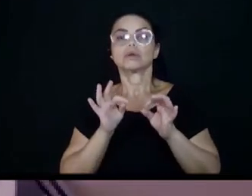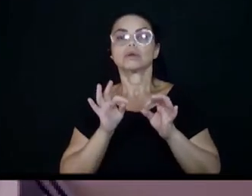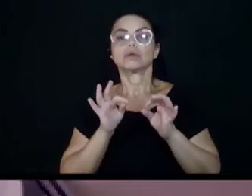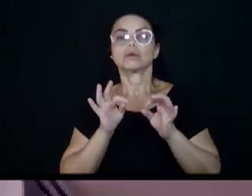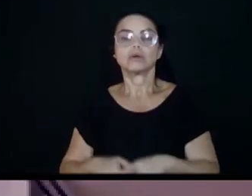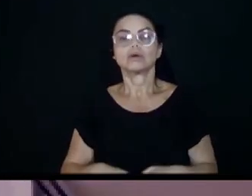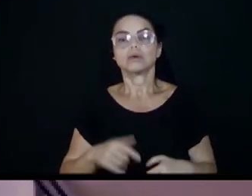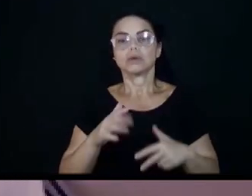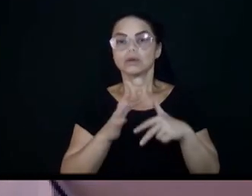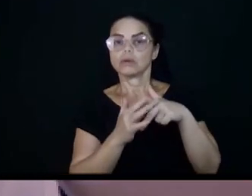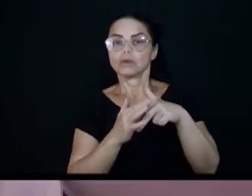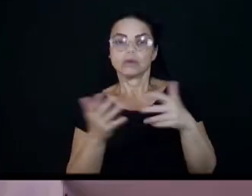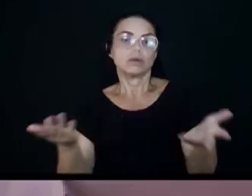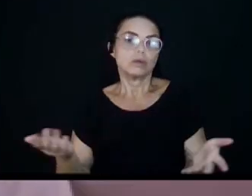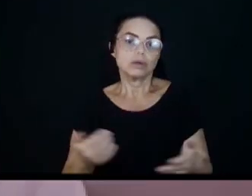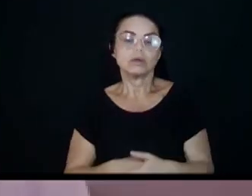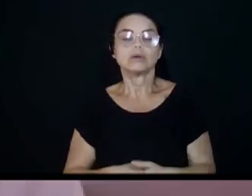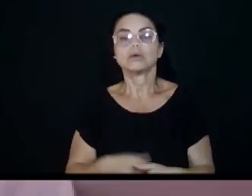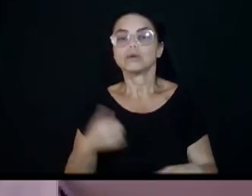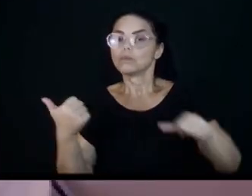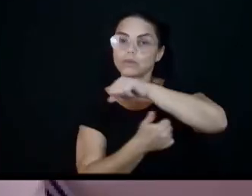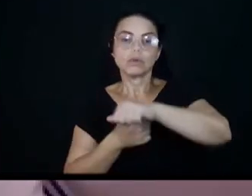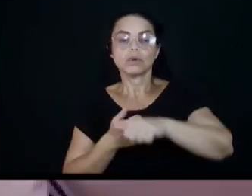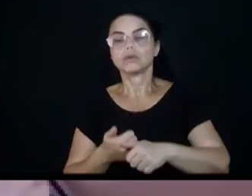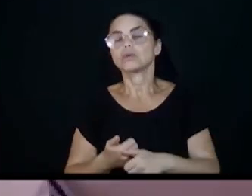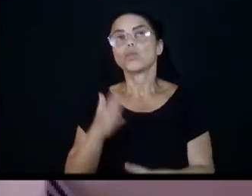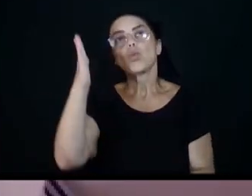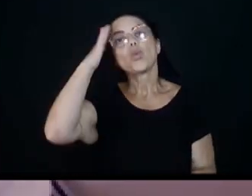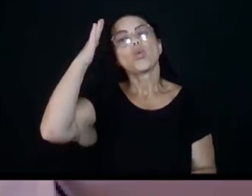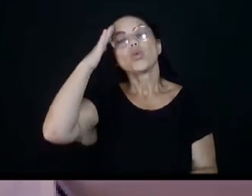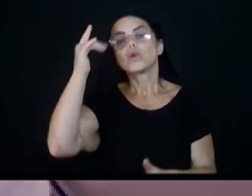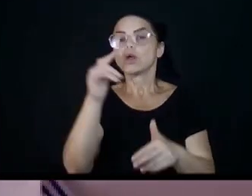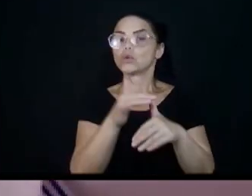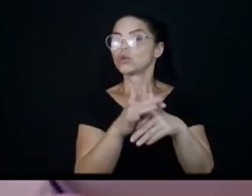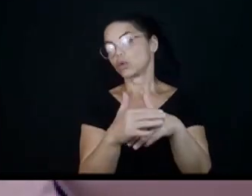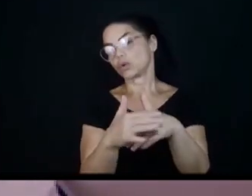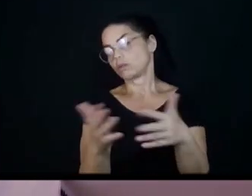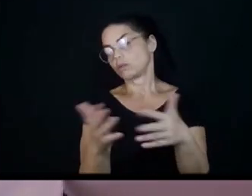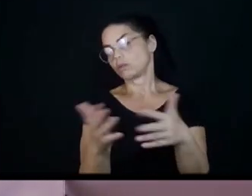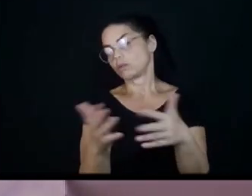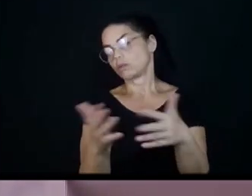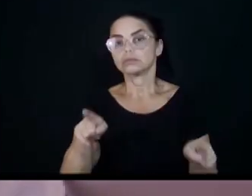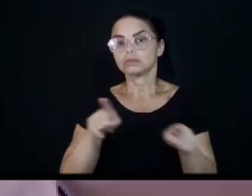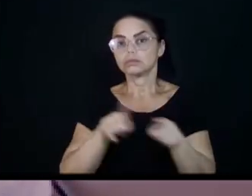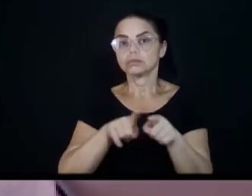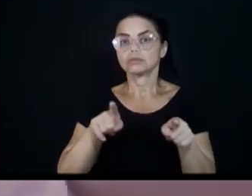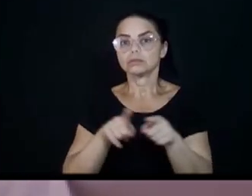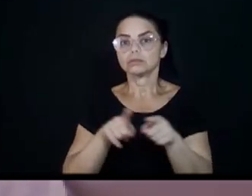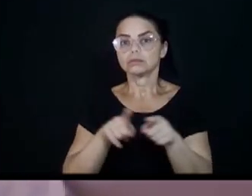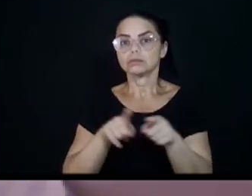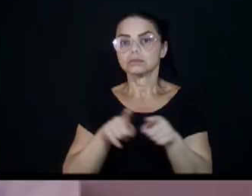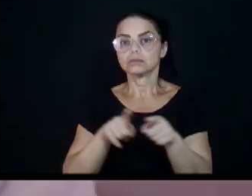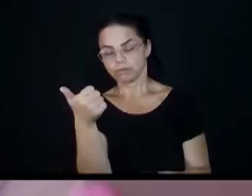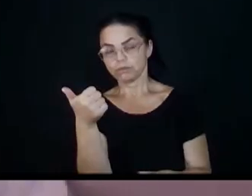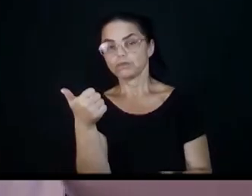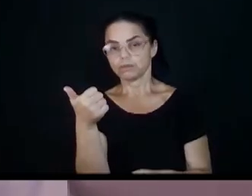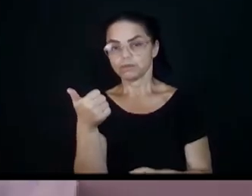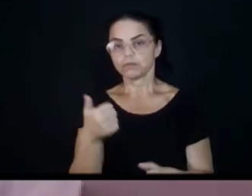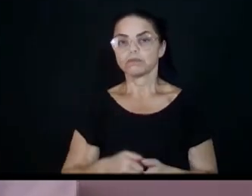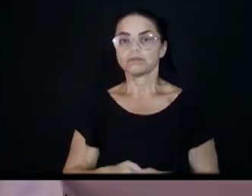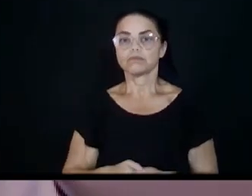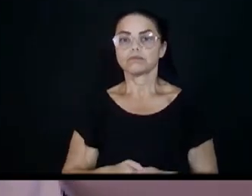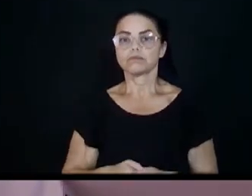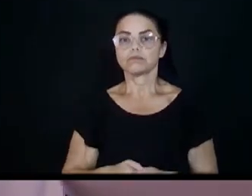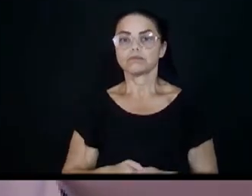mude o seu entendimento e faça também com que ele melhore nessa questão da